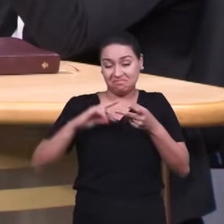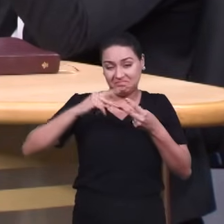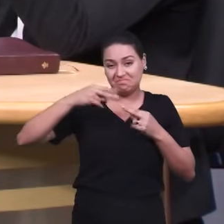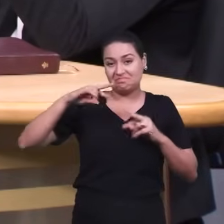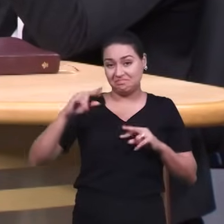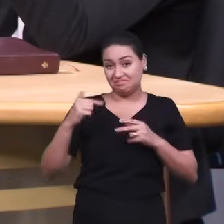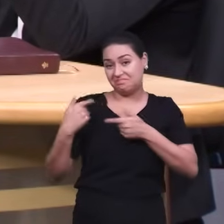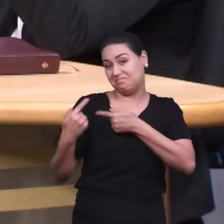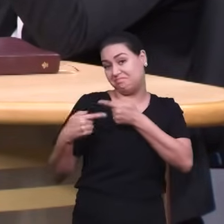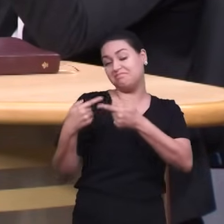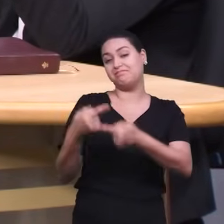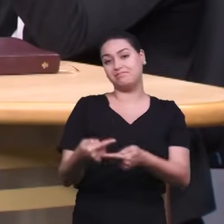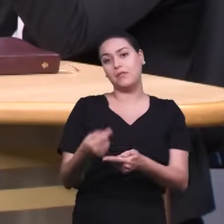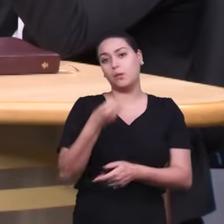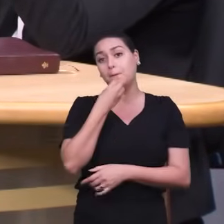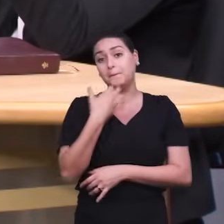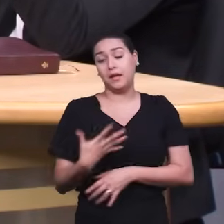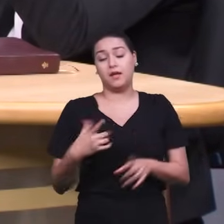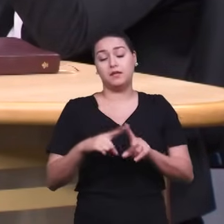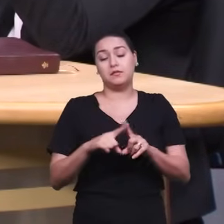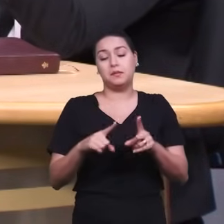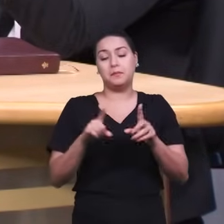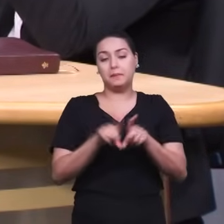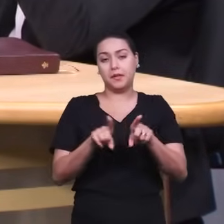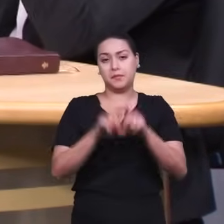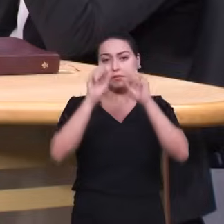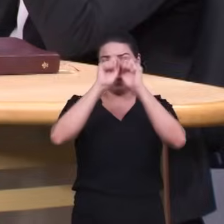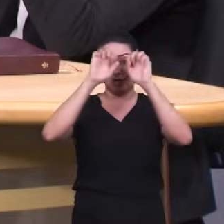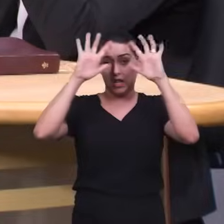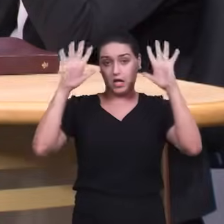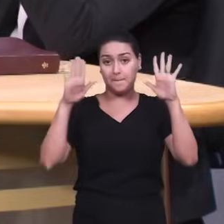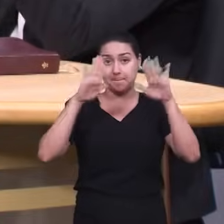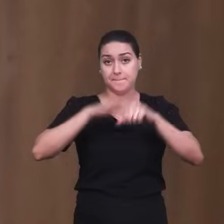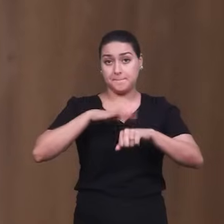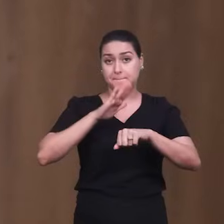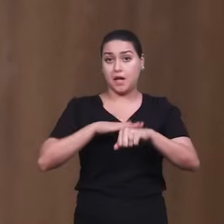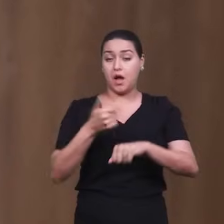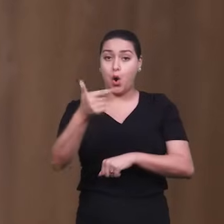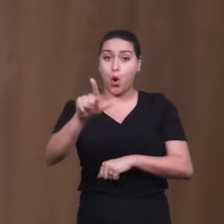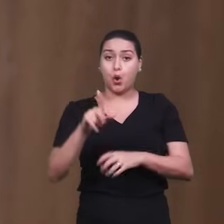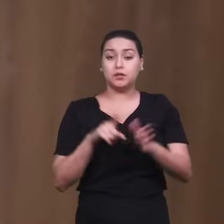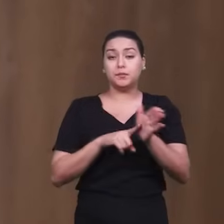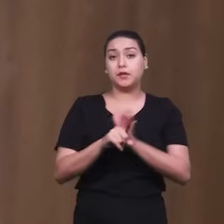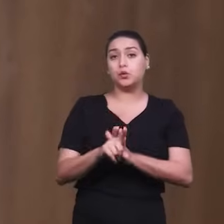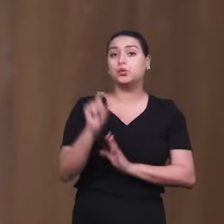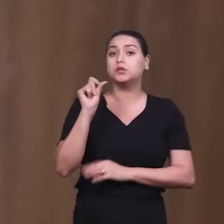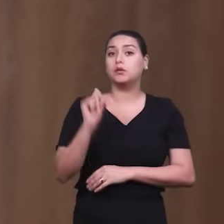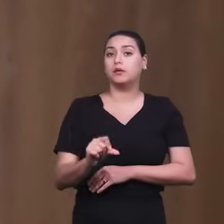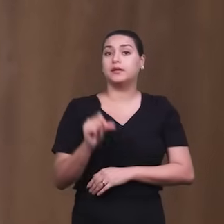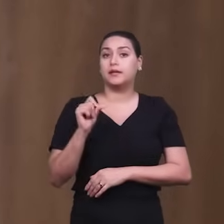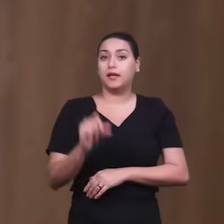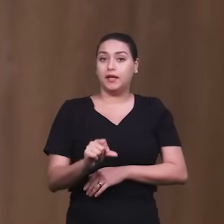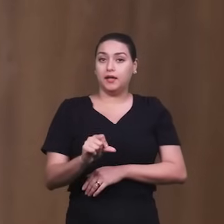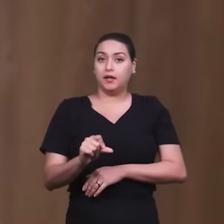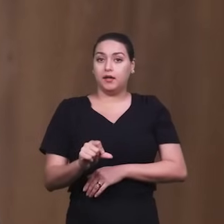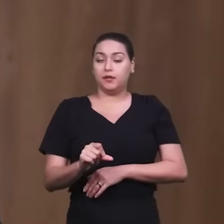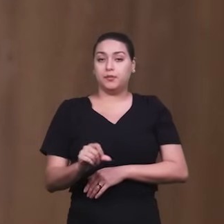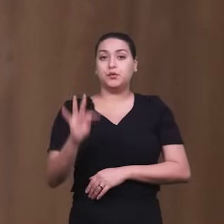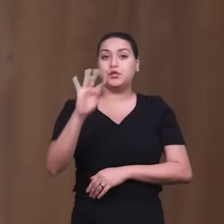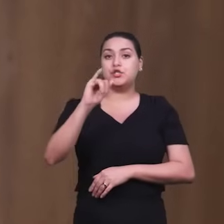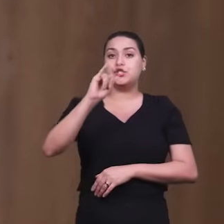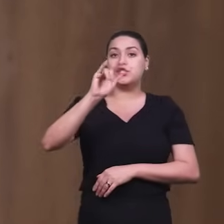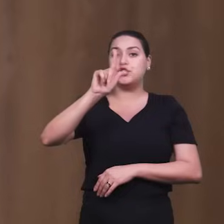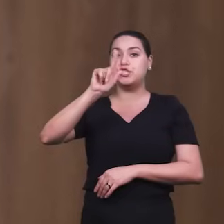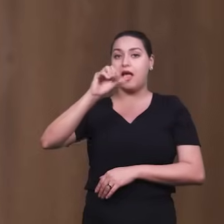está inserido aí nesse contexto. Muito bem, e para a gente poder esclarecer ainda um pouquinho mais, eu vou fazer uma